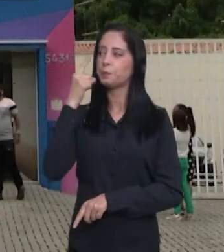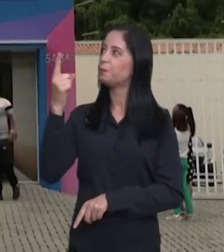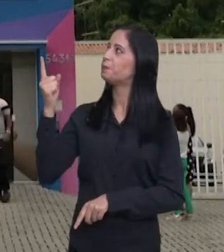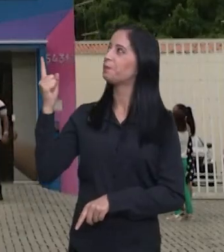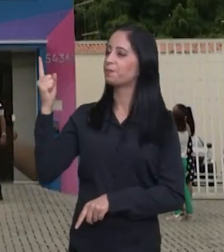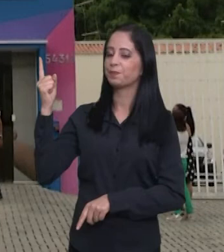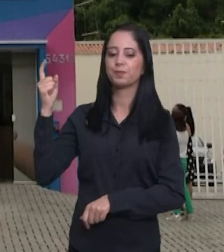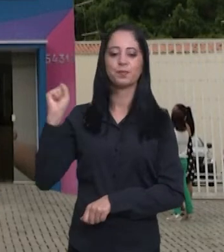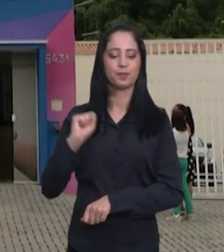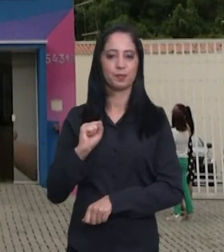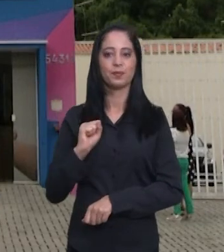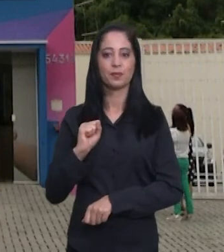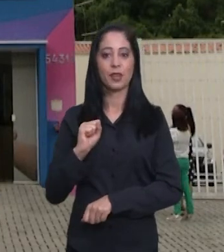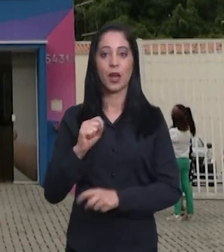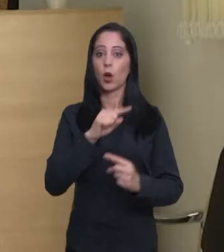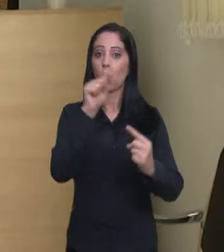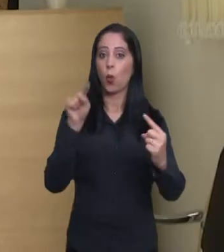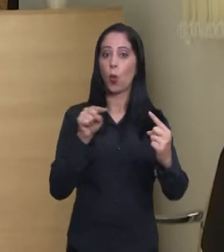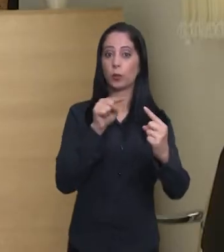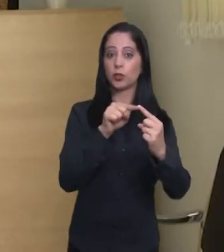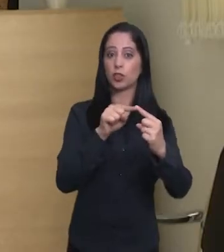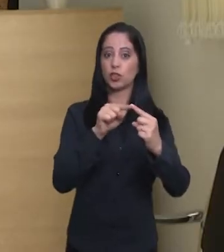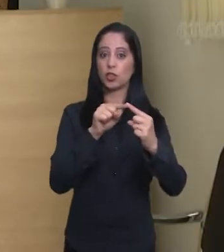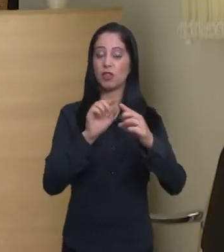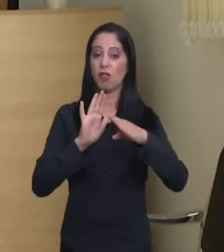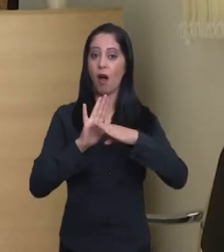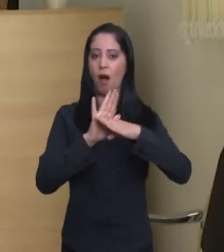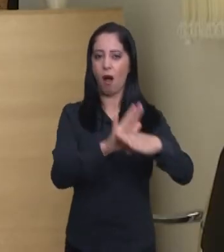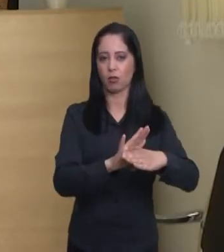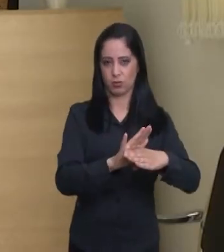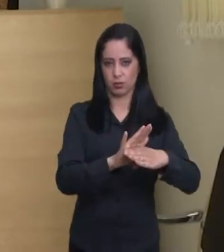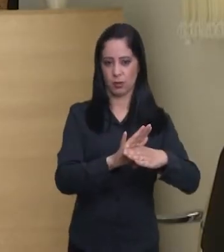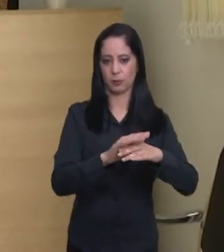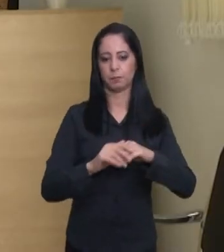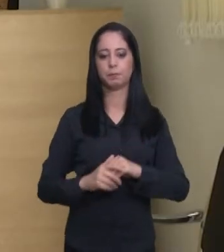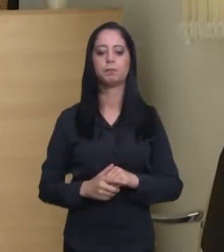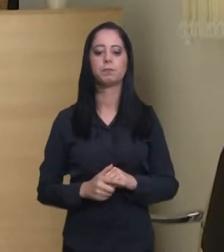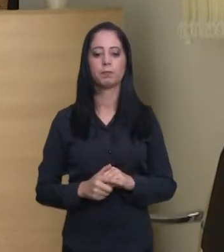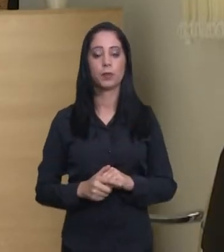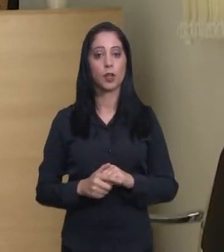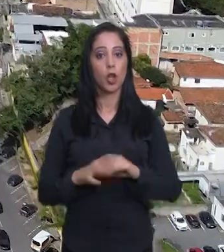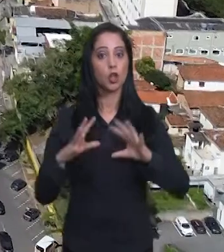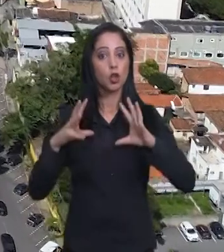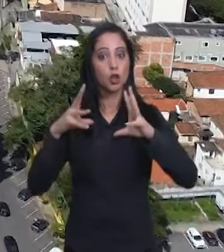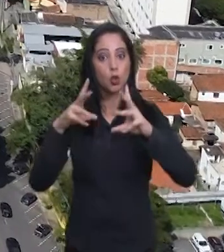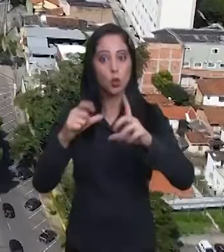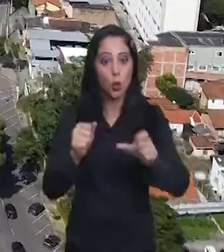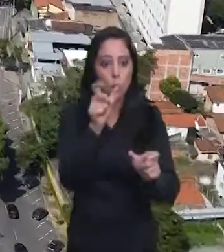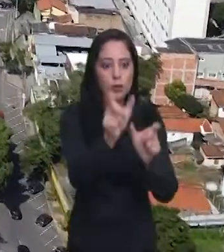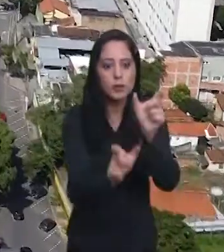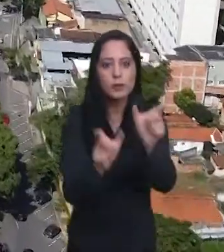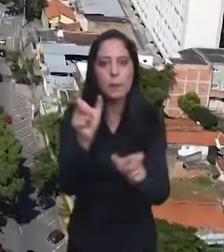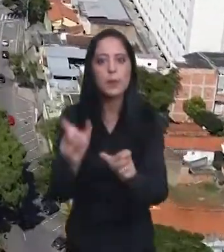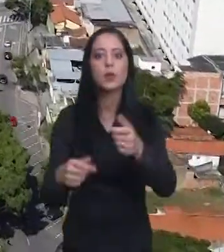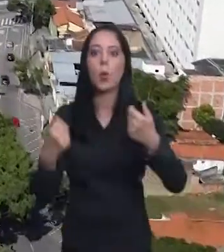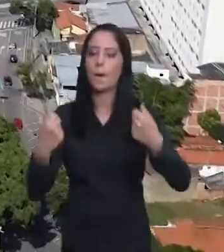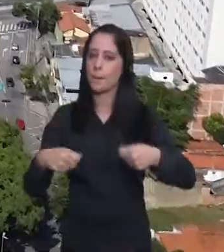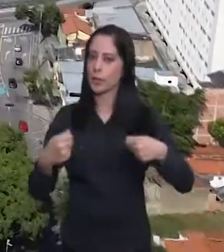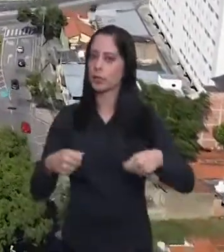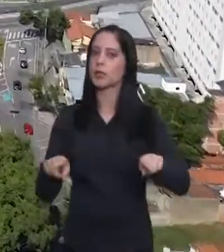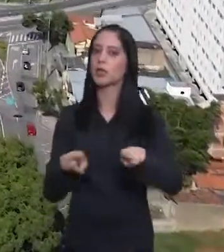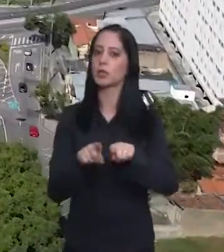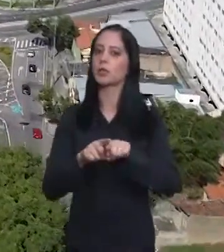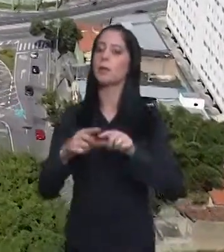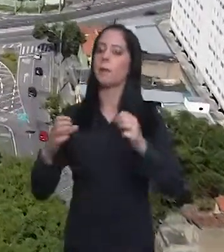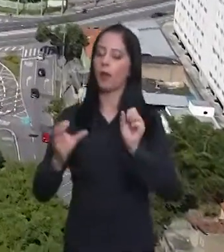referência especializado de assistência social destinados a pessoas que têm os direitos violados toda a sociedade também